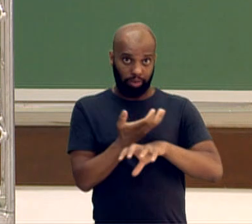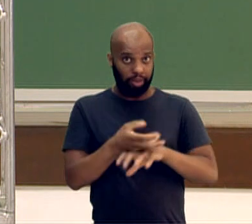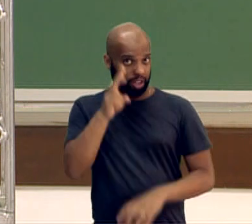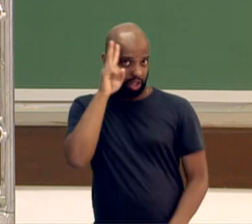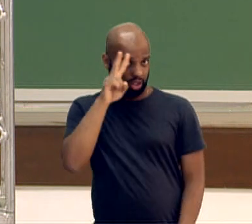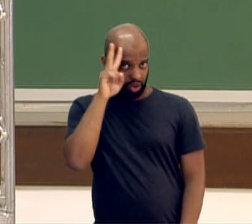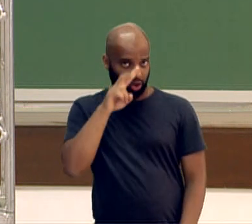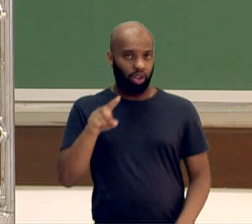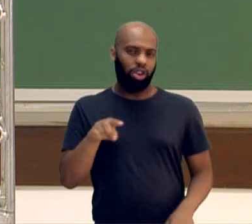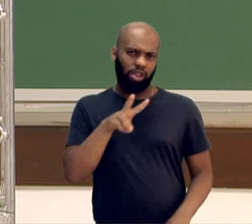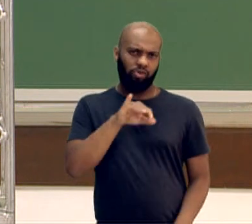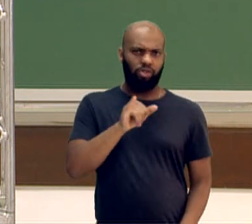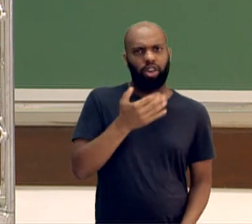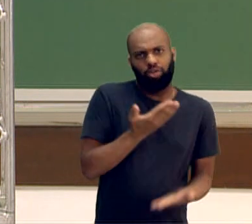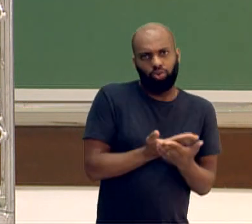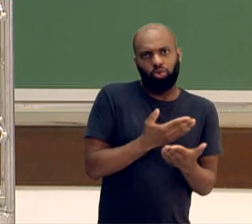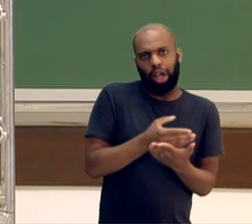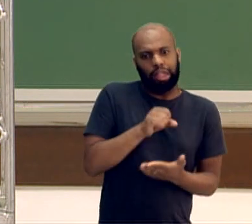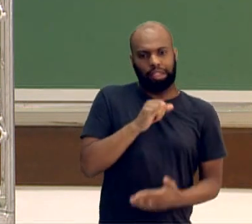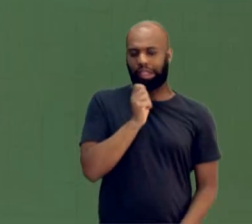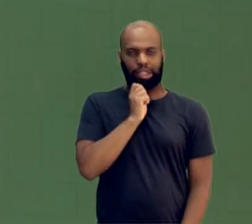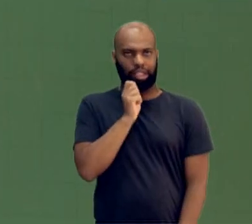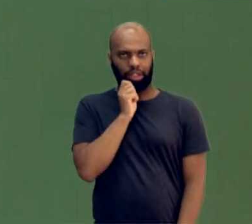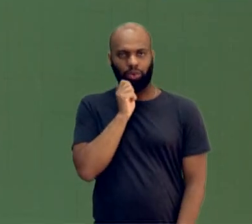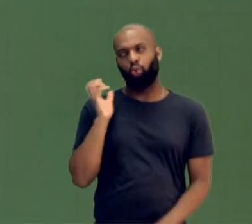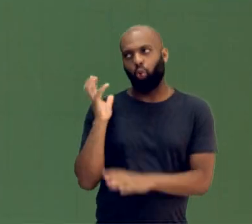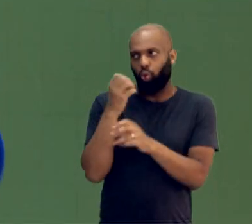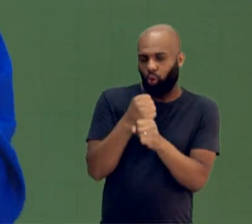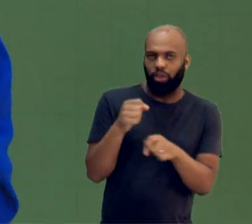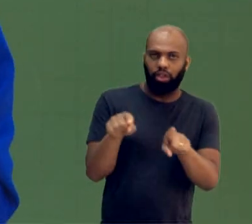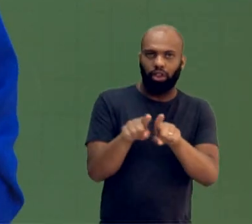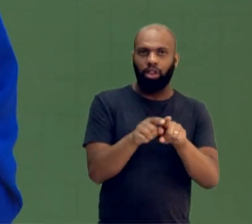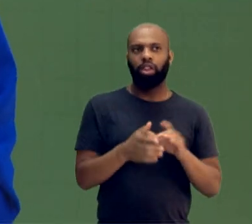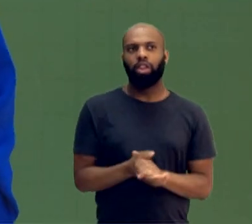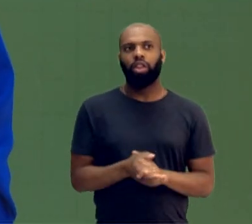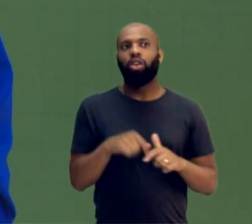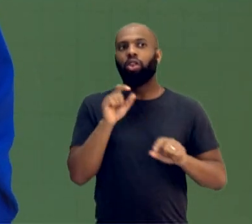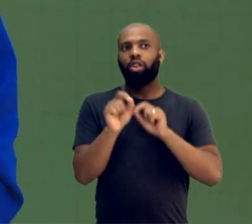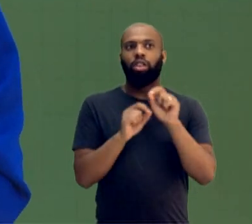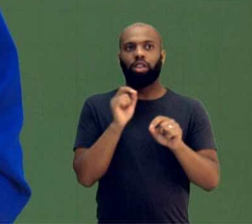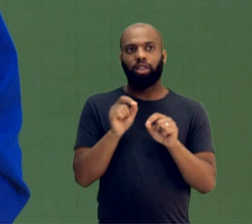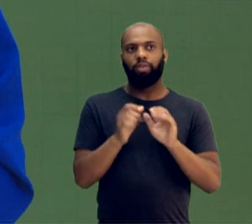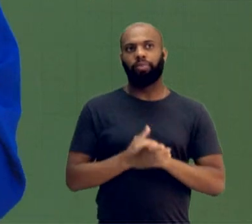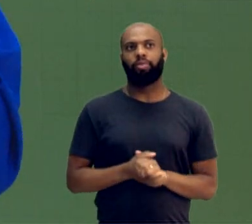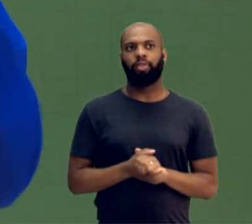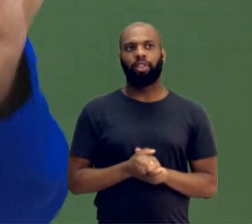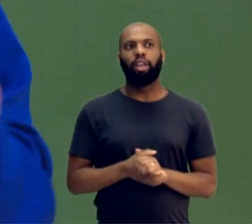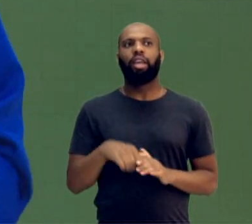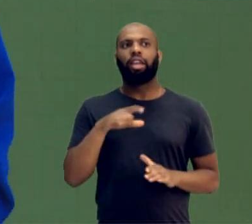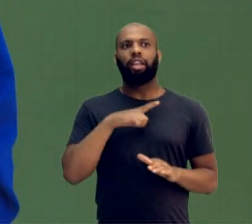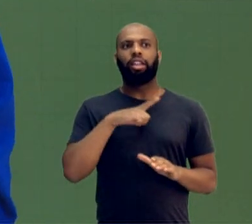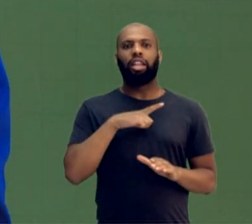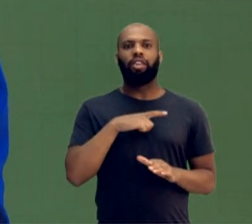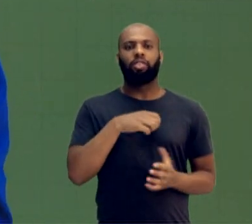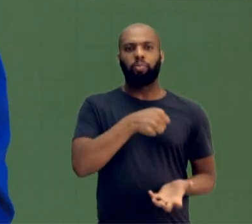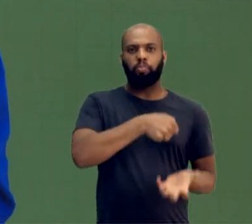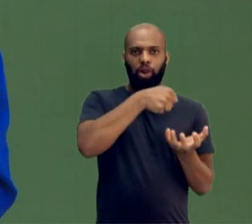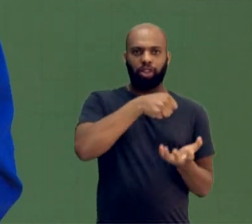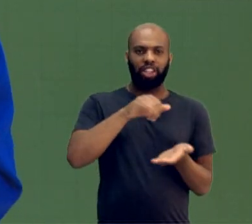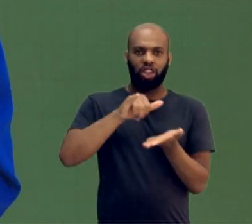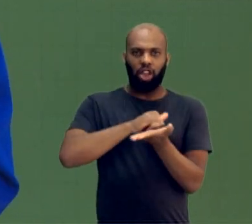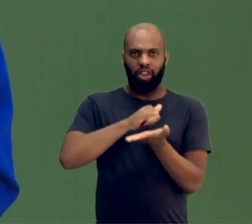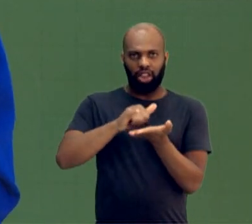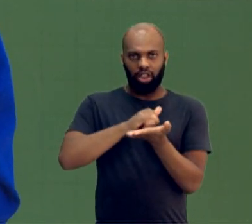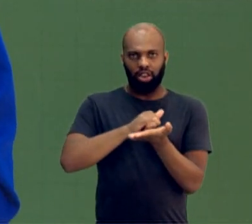não estudaram, vão estudar, né, retomar com certeza, que é o chamado crack, ou a quebra da Bolsa de Nova